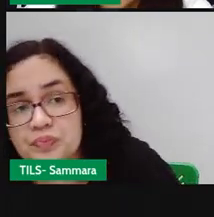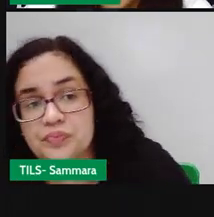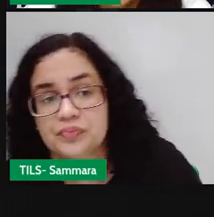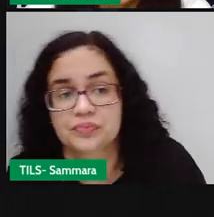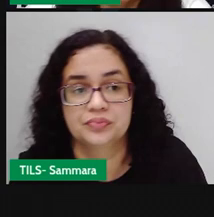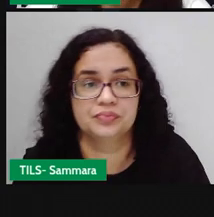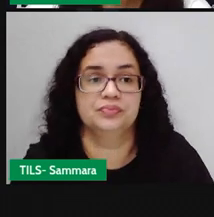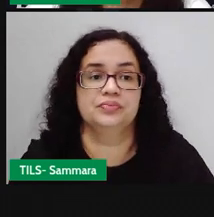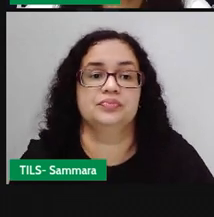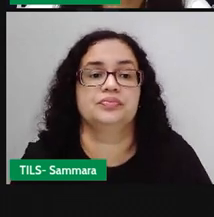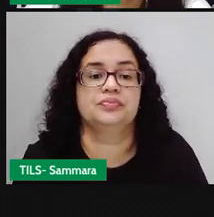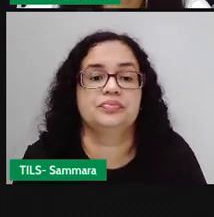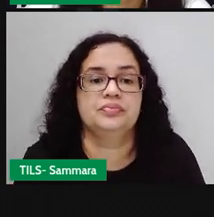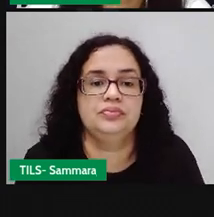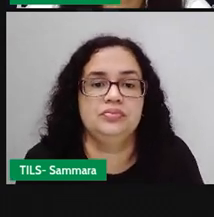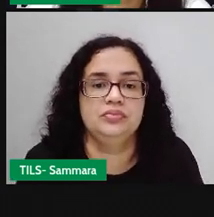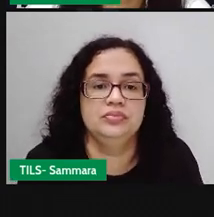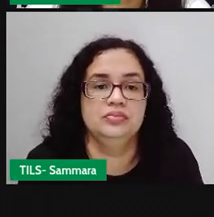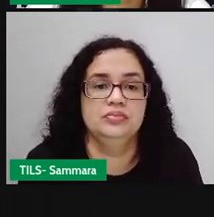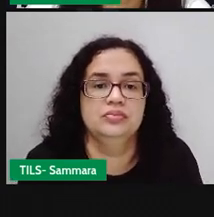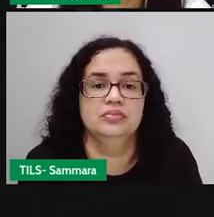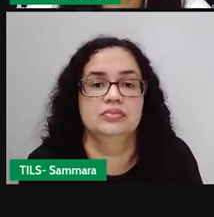principal.